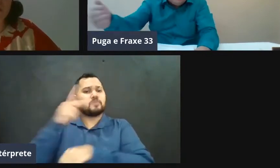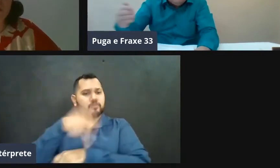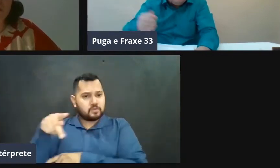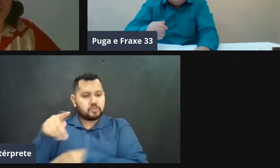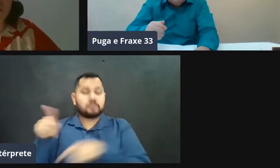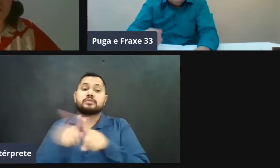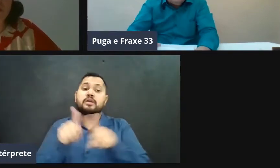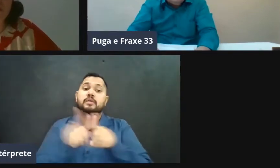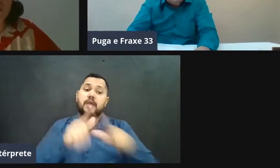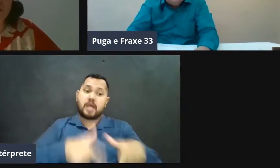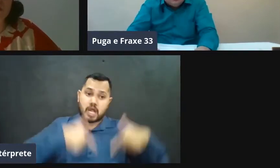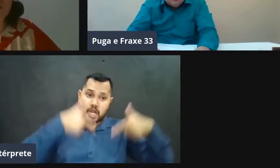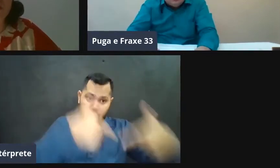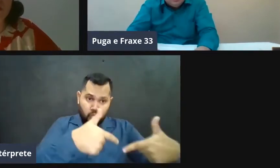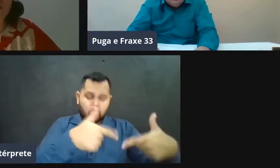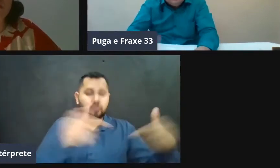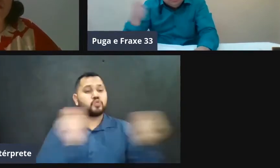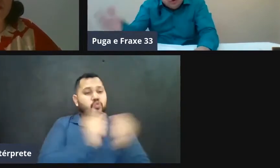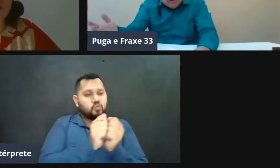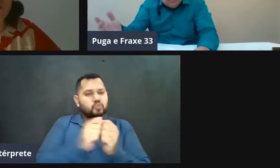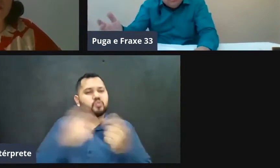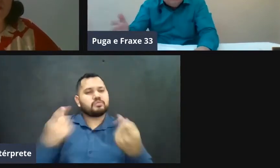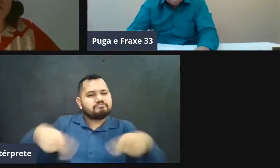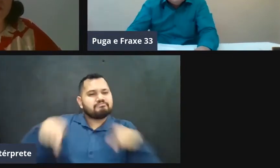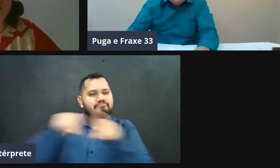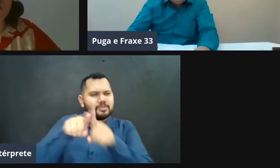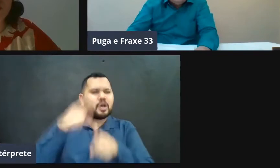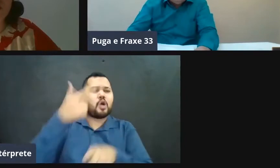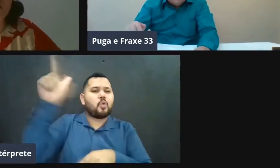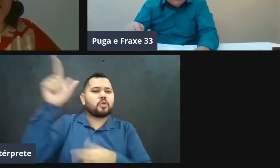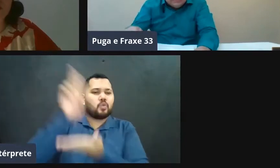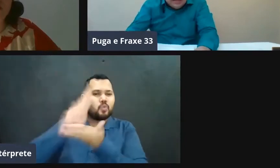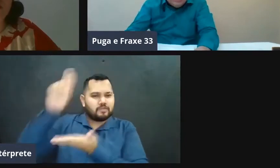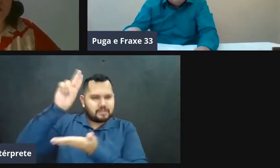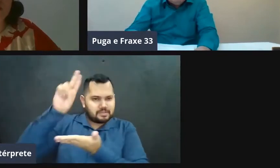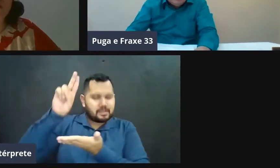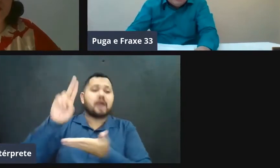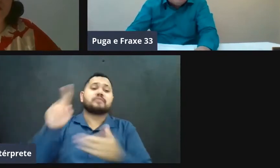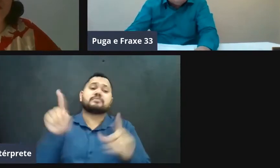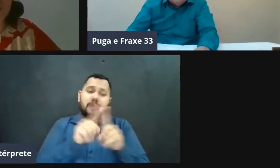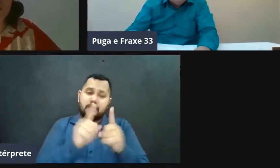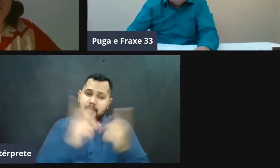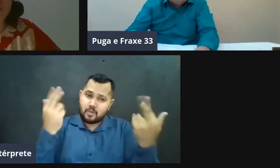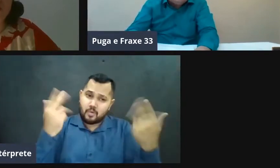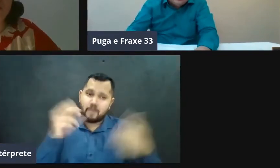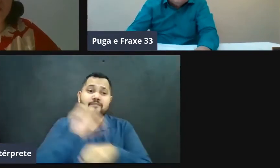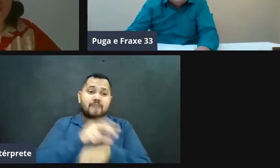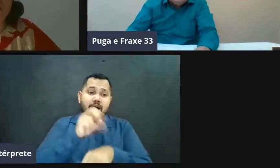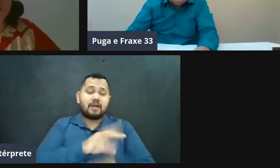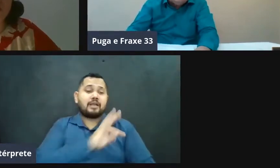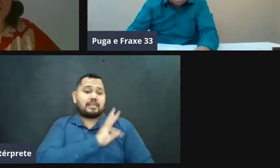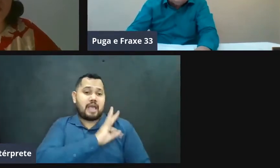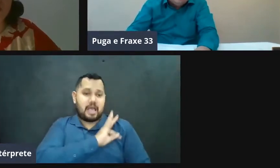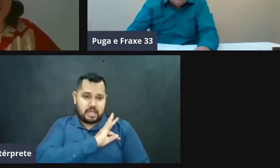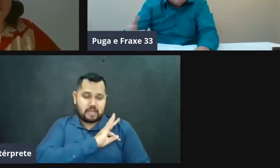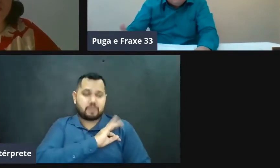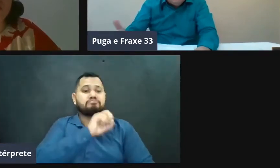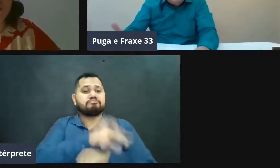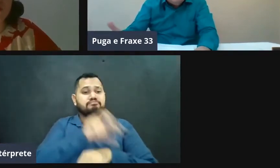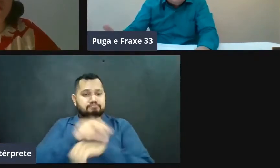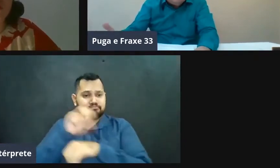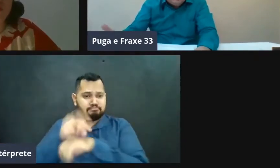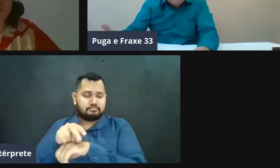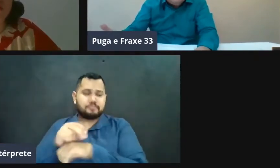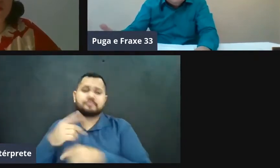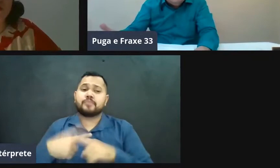junto a quem nos oferta esses cursos, que são outras universidades, para que tenha vagas para os nossos tais nesses cursos. Até